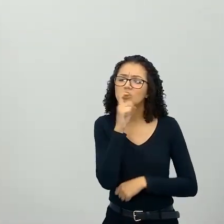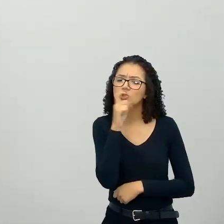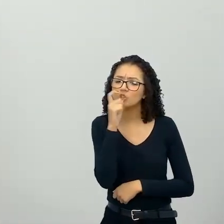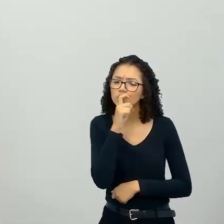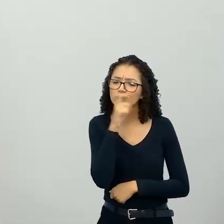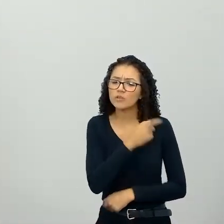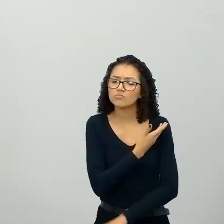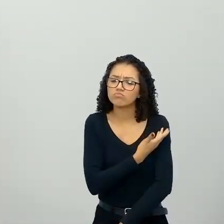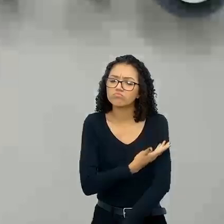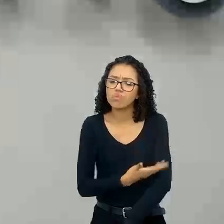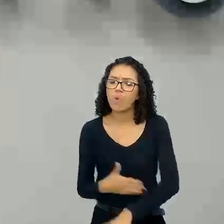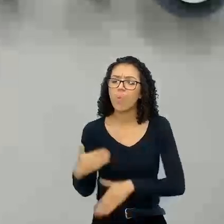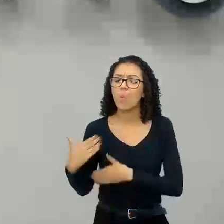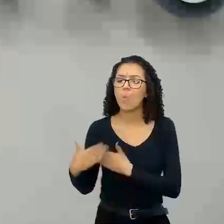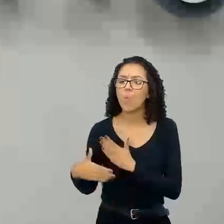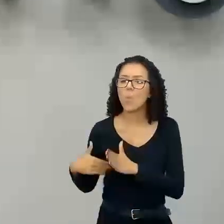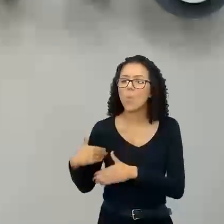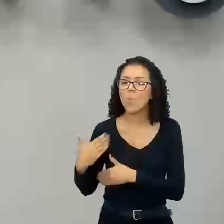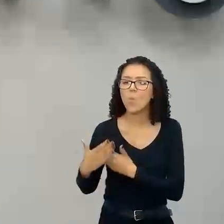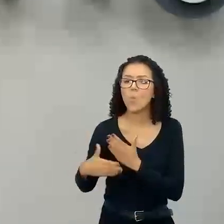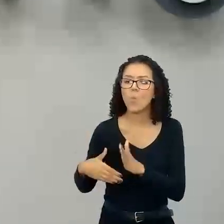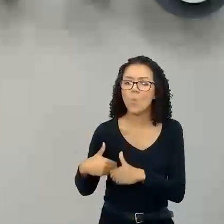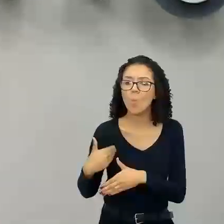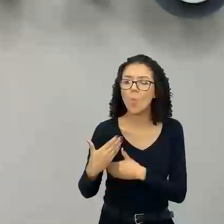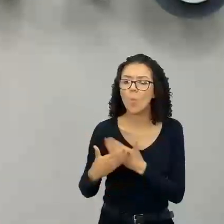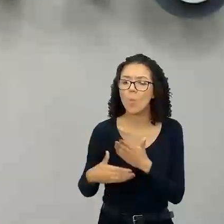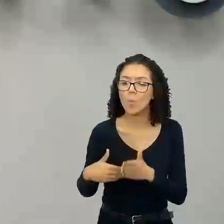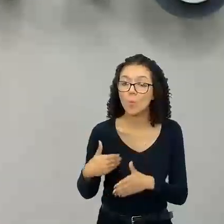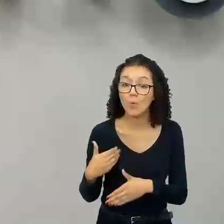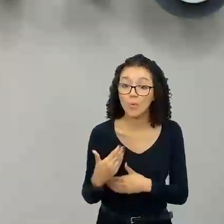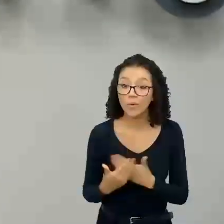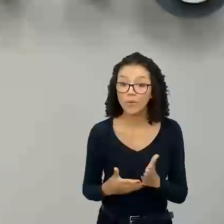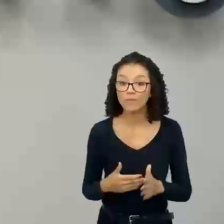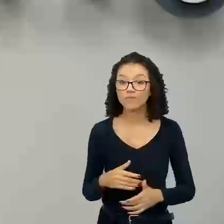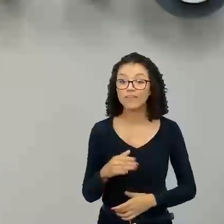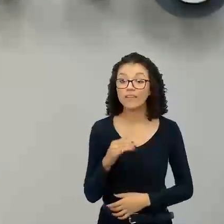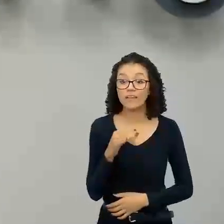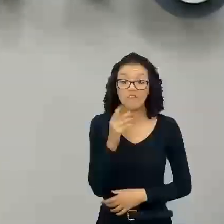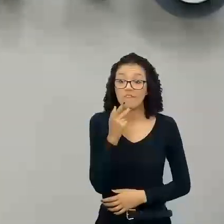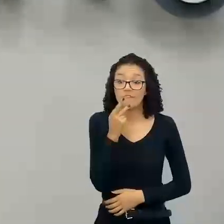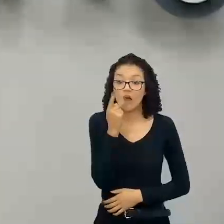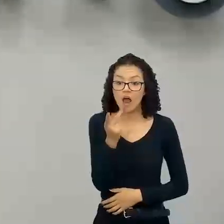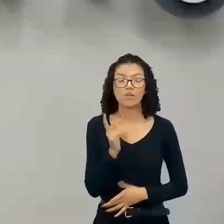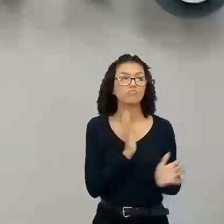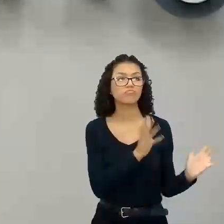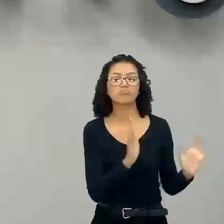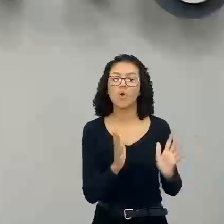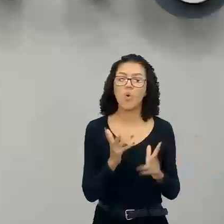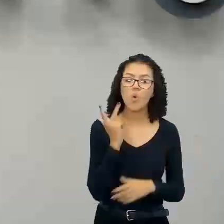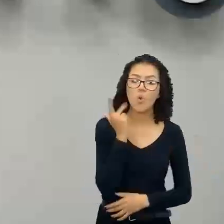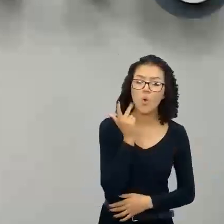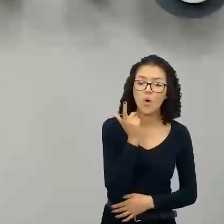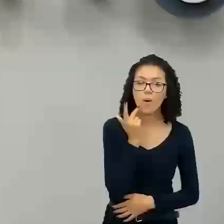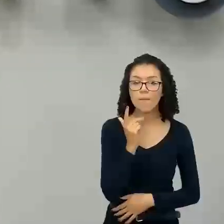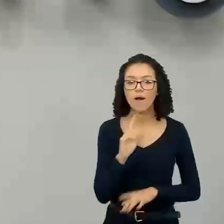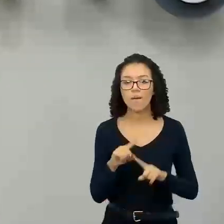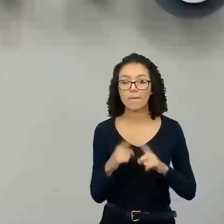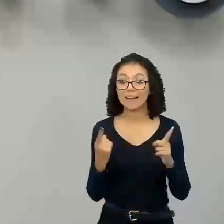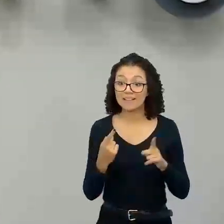mitos, né, assim, vários equívocos que faltam aí serem trabalhados a partir de dados,